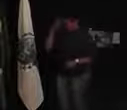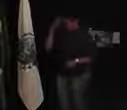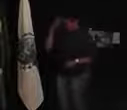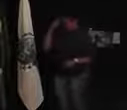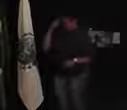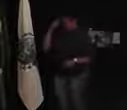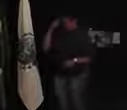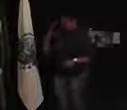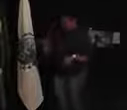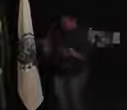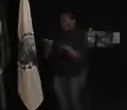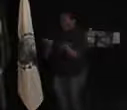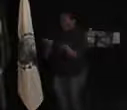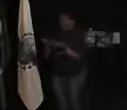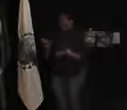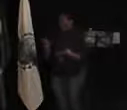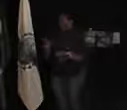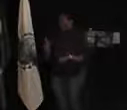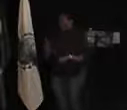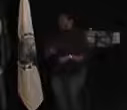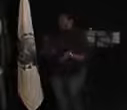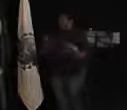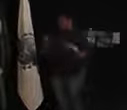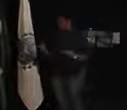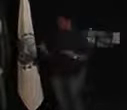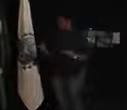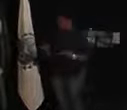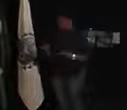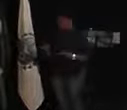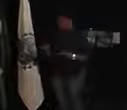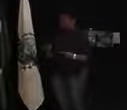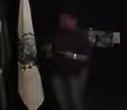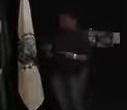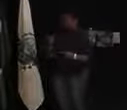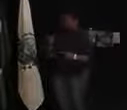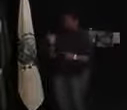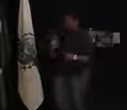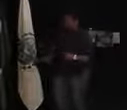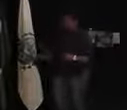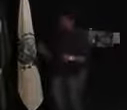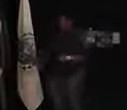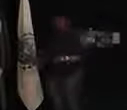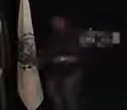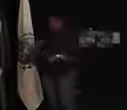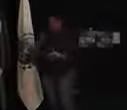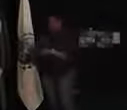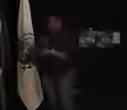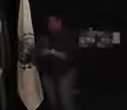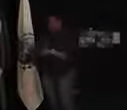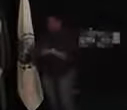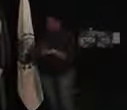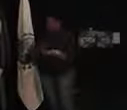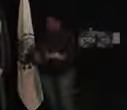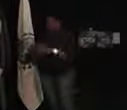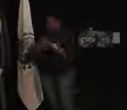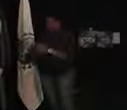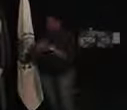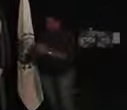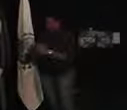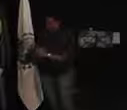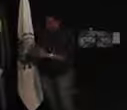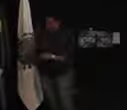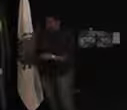problemática é TDA, certo? Muitas crianças agitadas, que não tem um controle